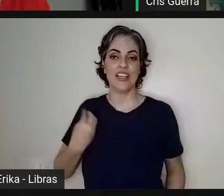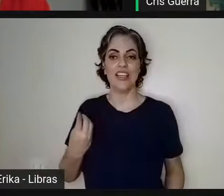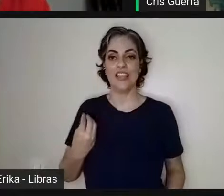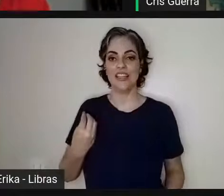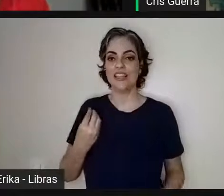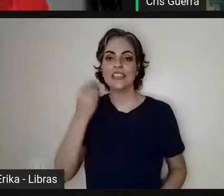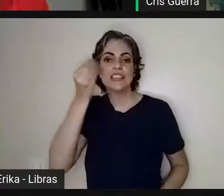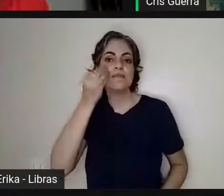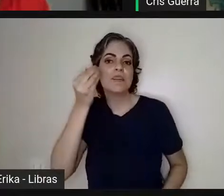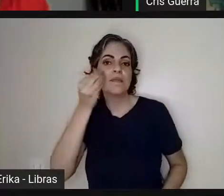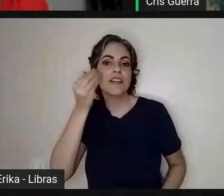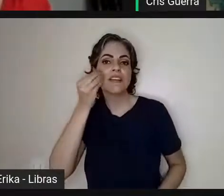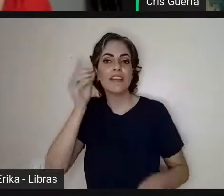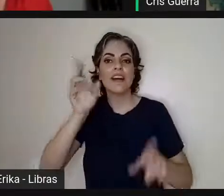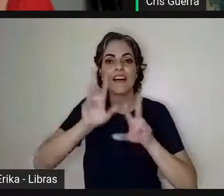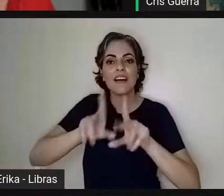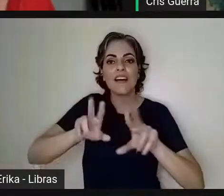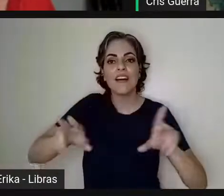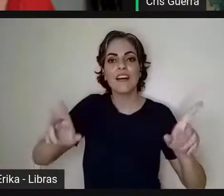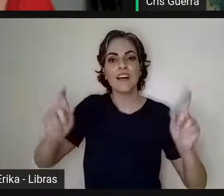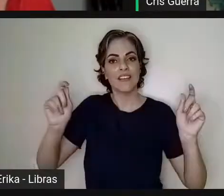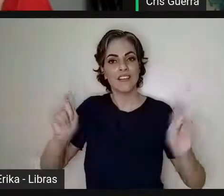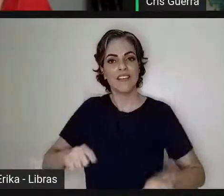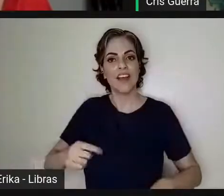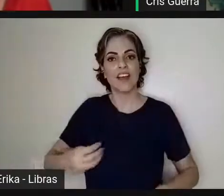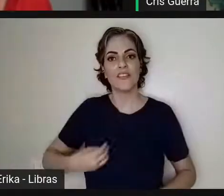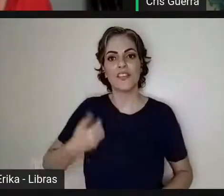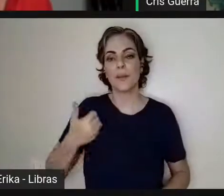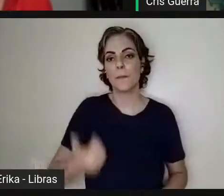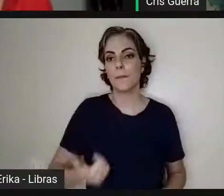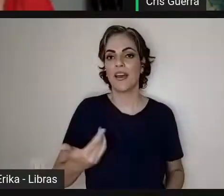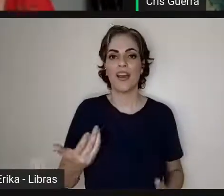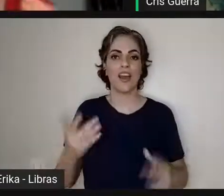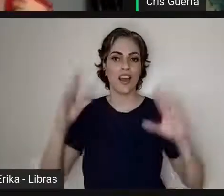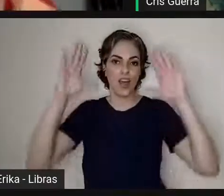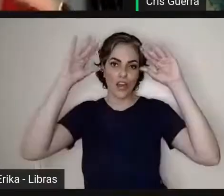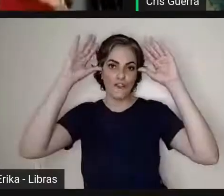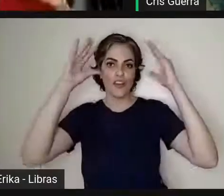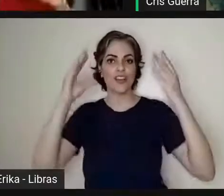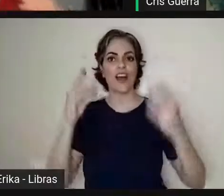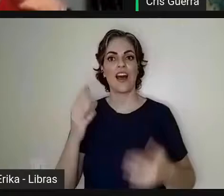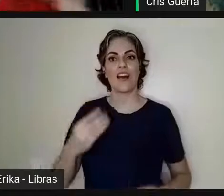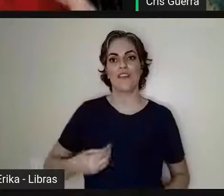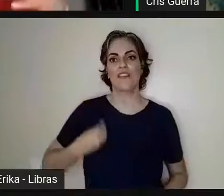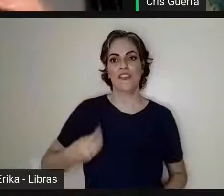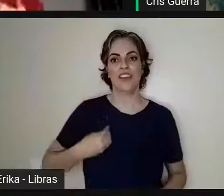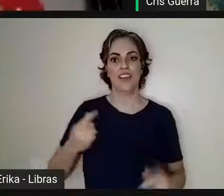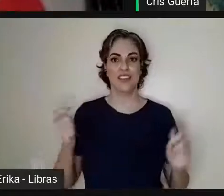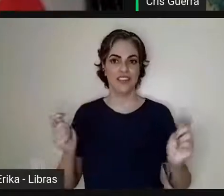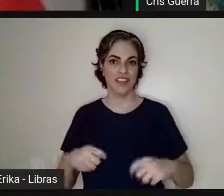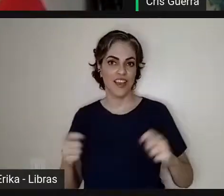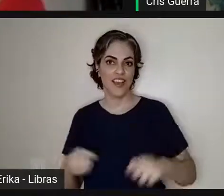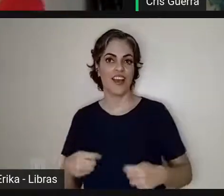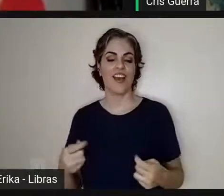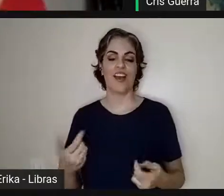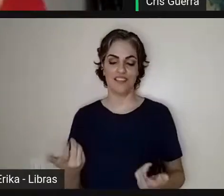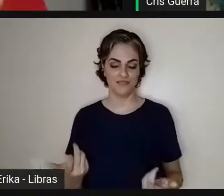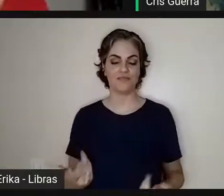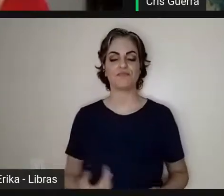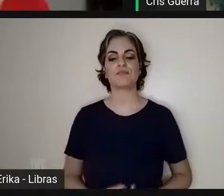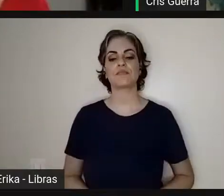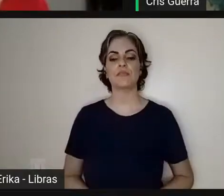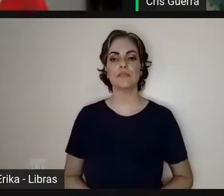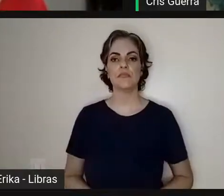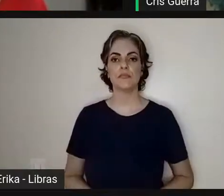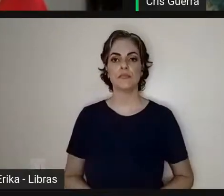aquilo que lhe cai bem, aquilo que te deixa confortável, né? Que te deixa confortável na sua própria pele. Aqui tem